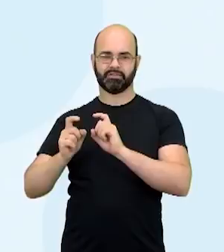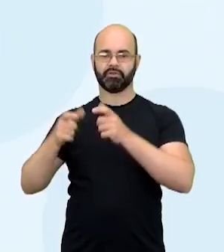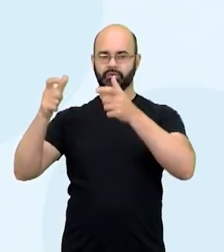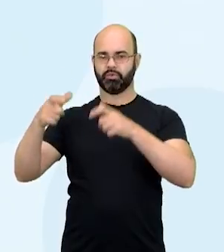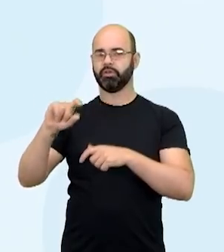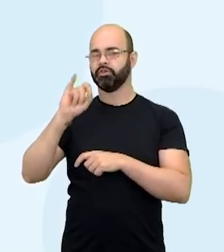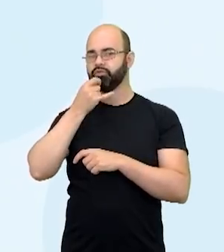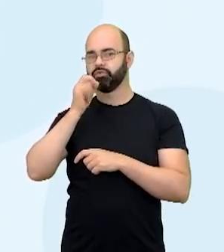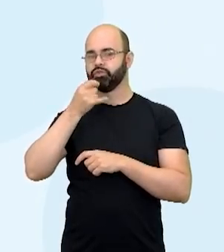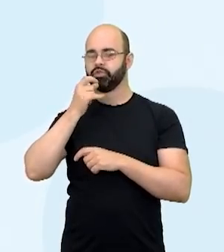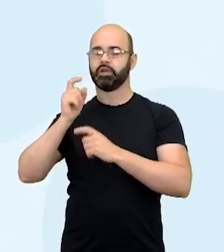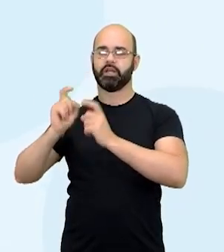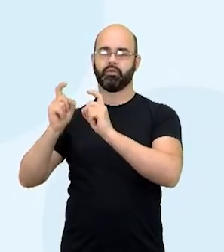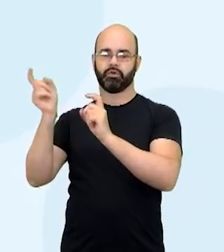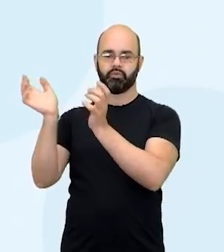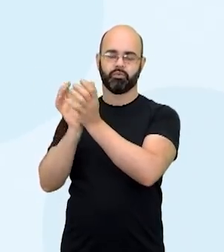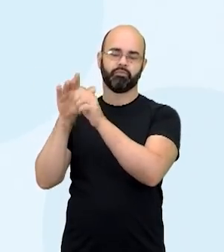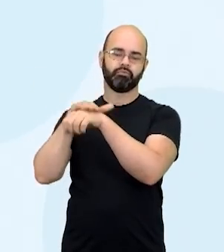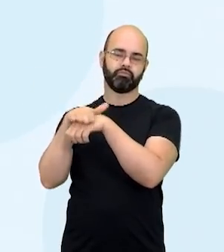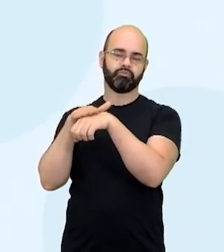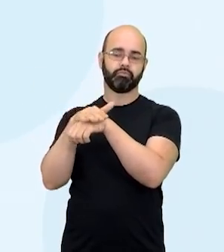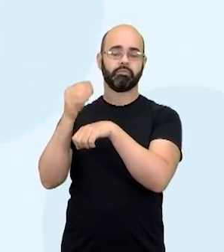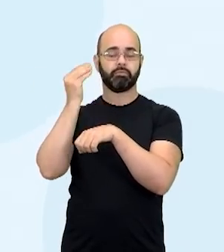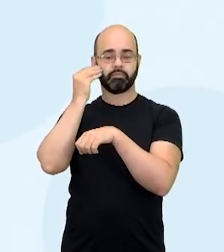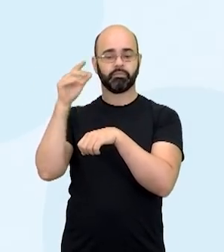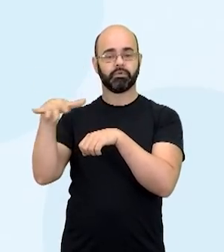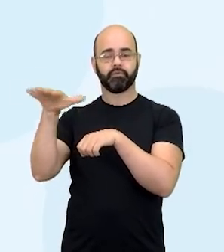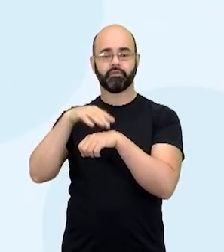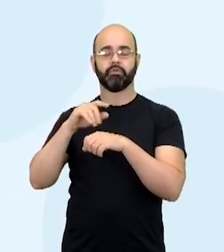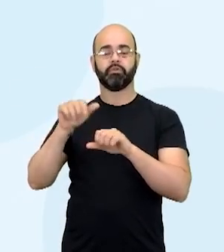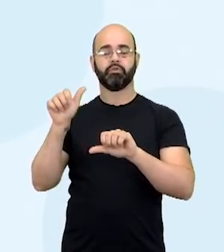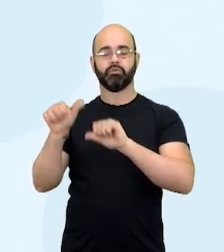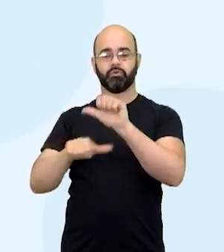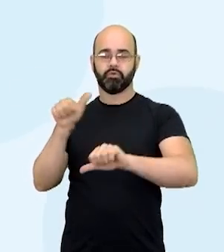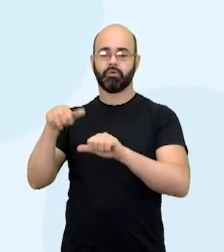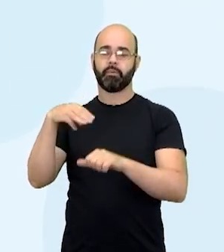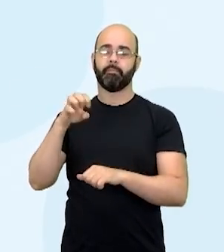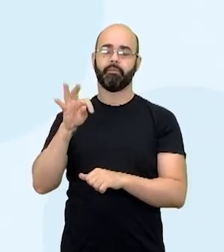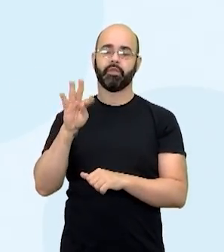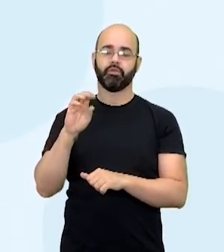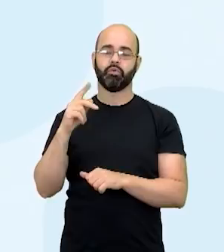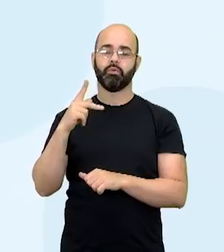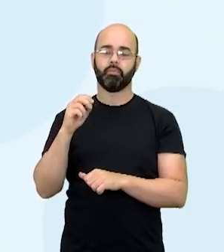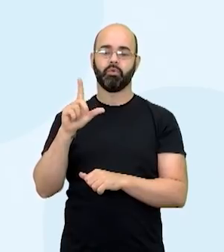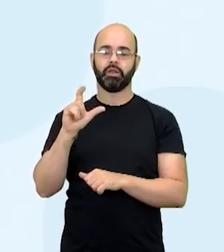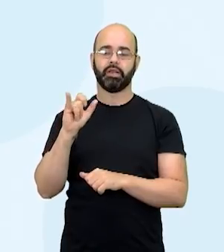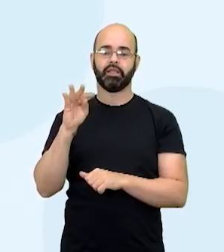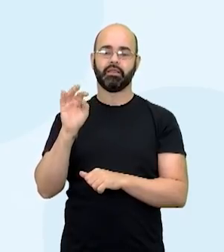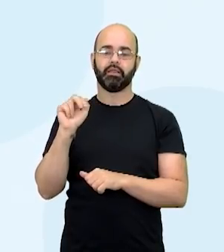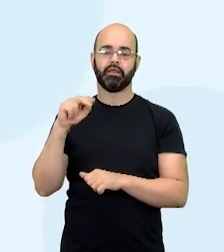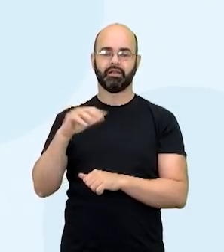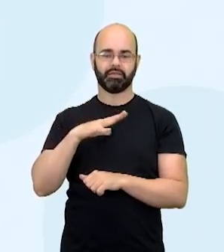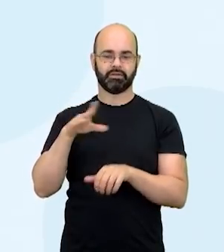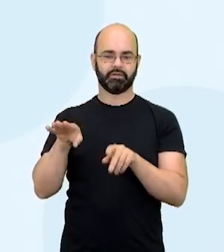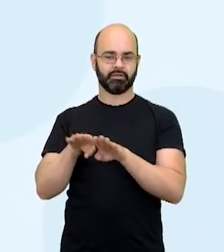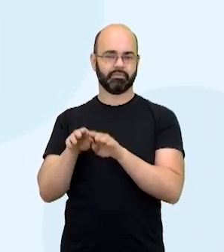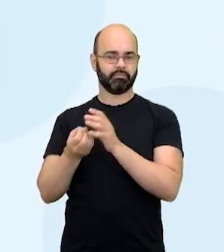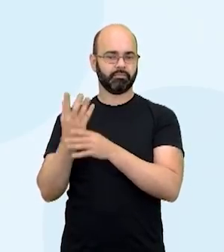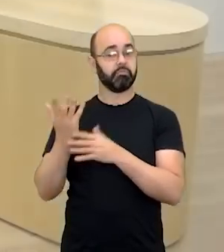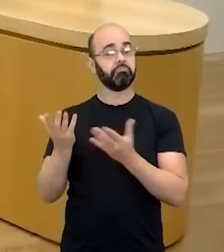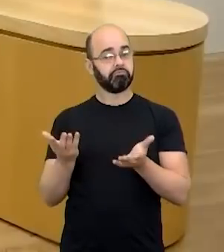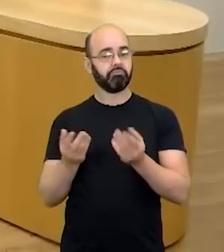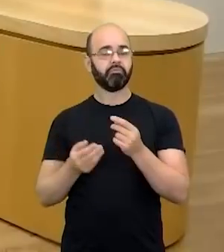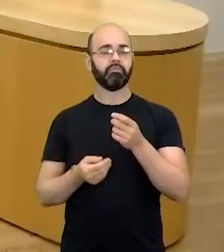de Jundiaí para transformar, né, Jundiaí numa região metropolitana também. Sabia disso? Não sabia. Mas a metropolitana tem